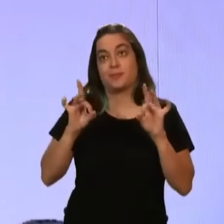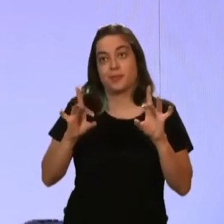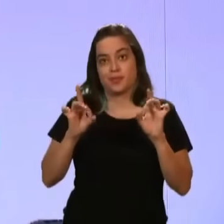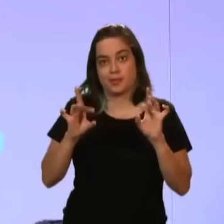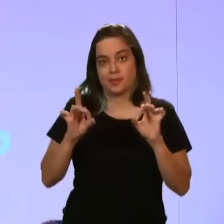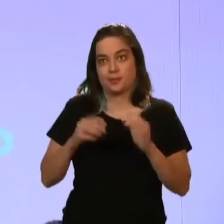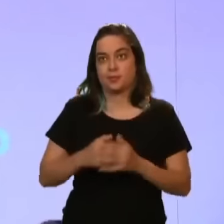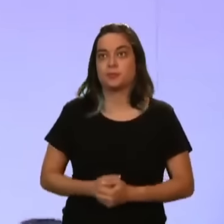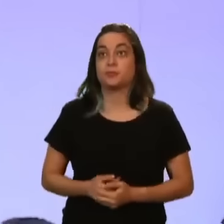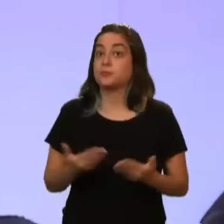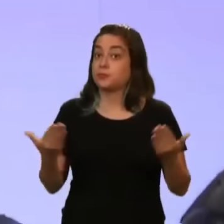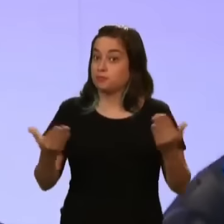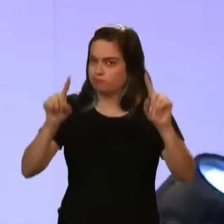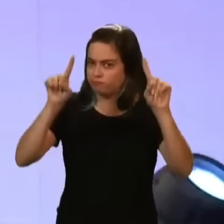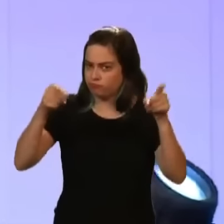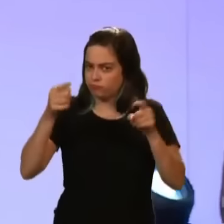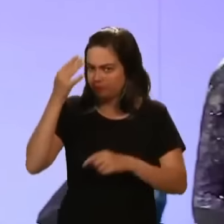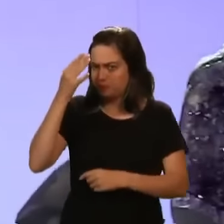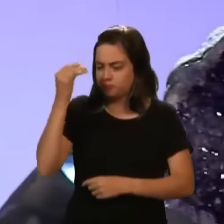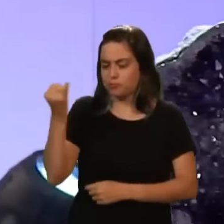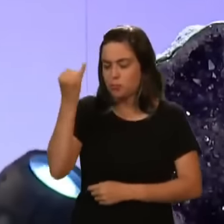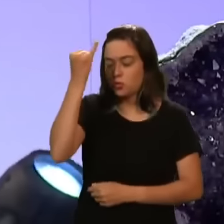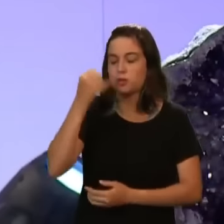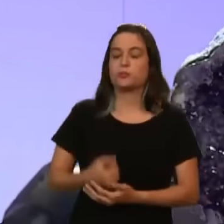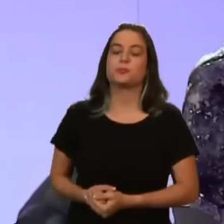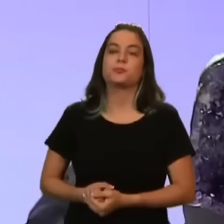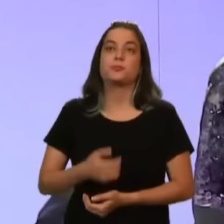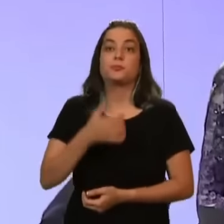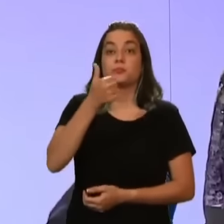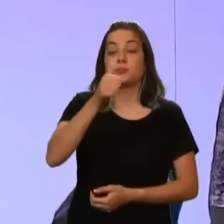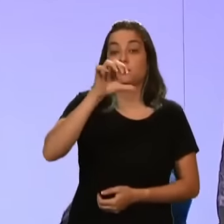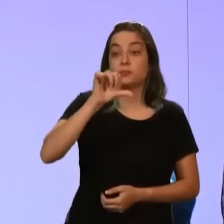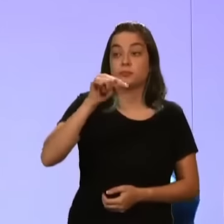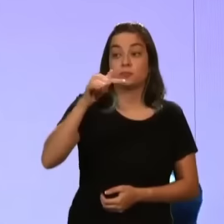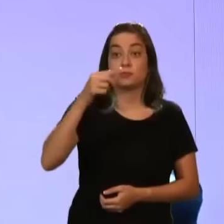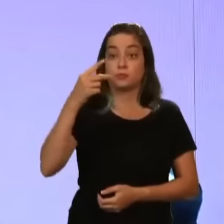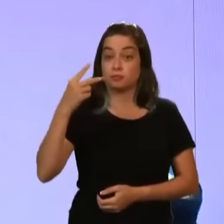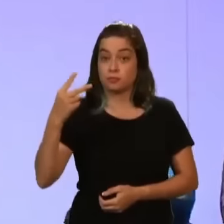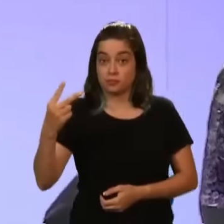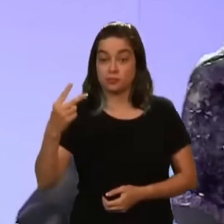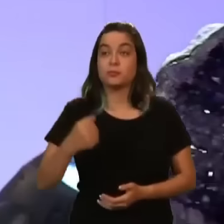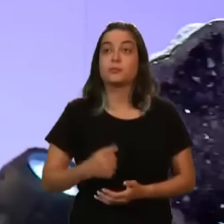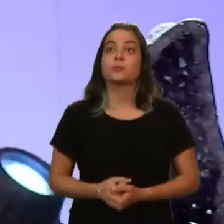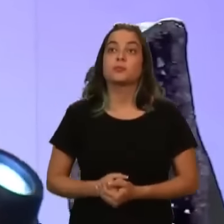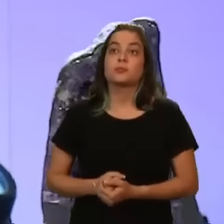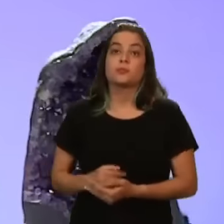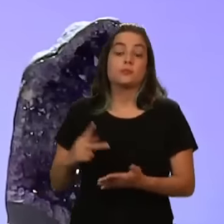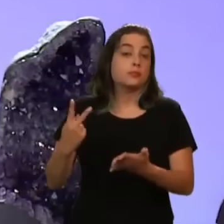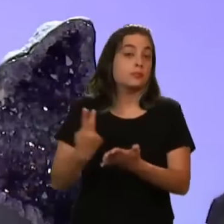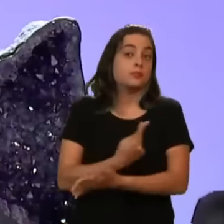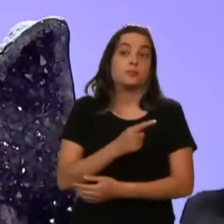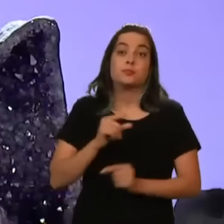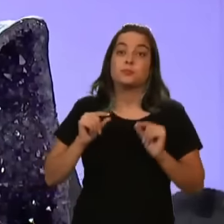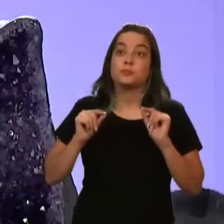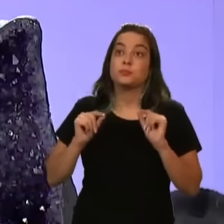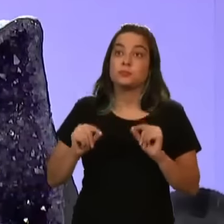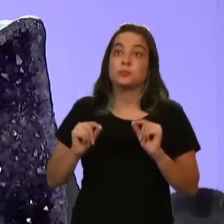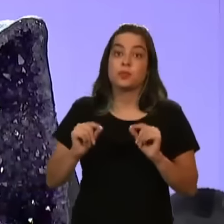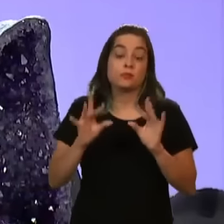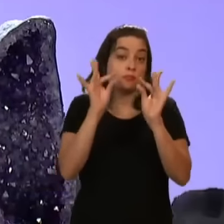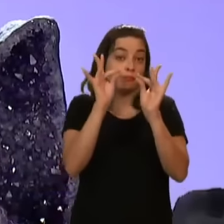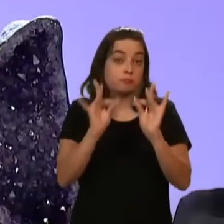Agora, vou abrir um parênteses muito interessante. Em 1972, internacionalmente foi extinto o